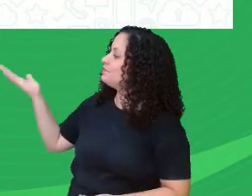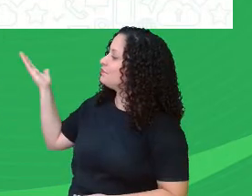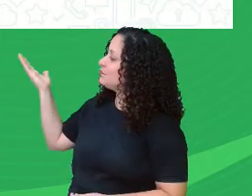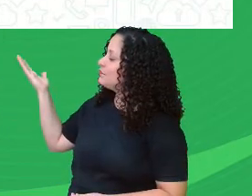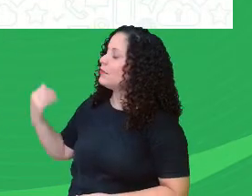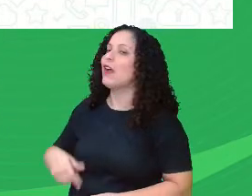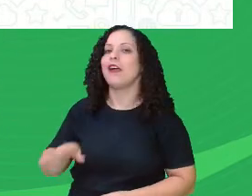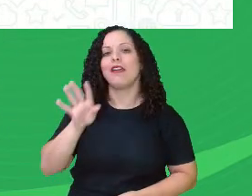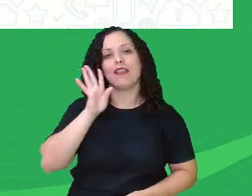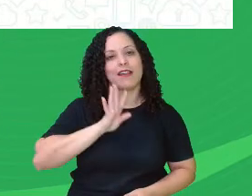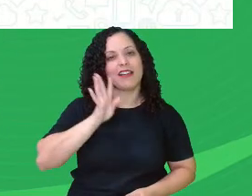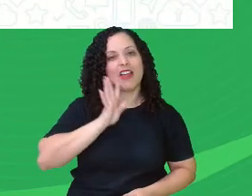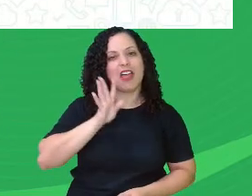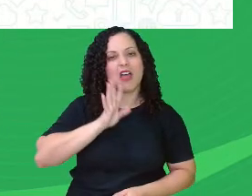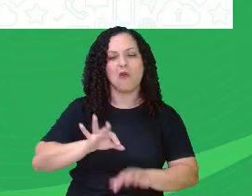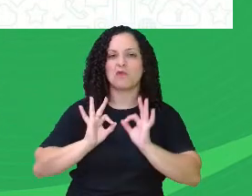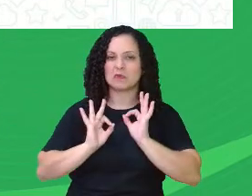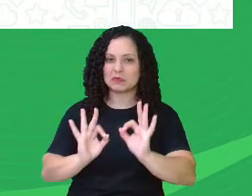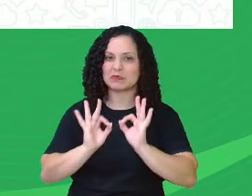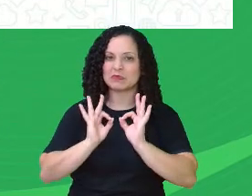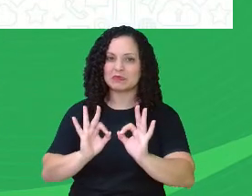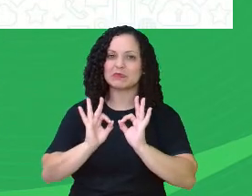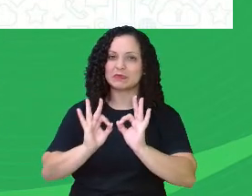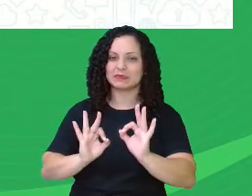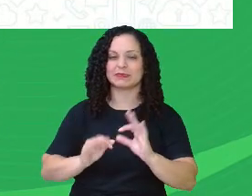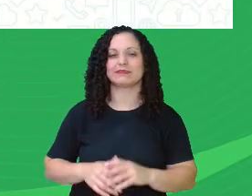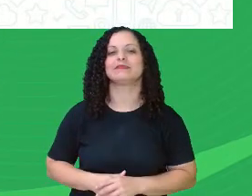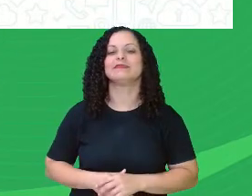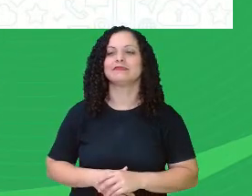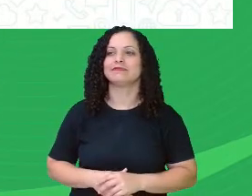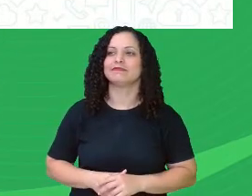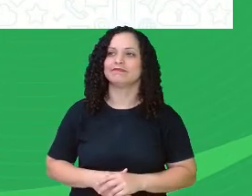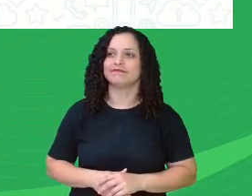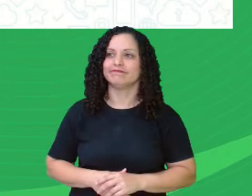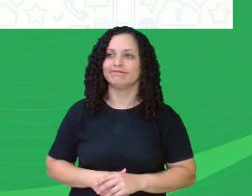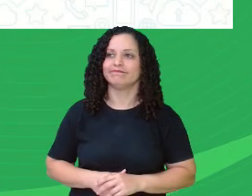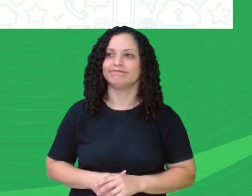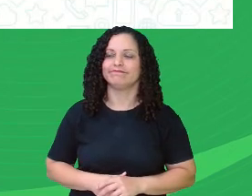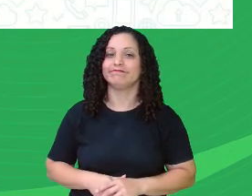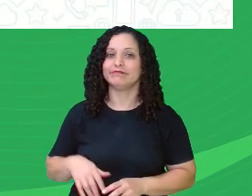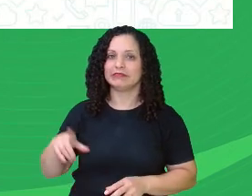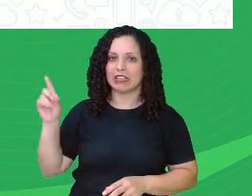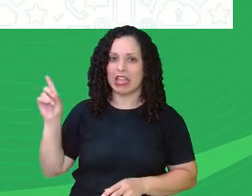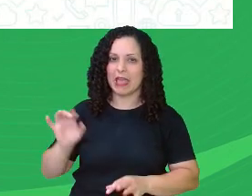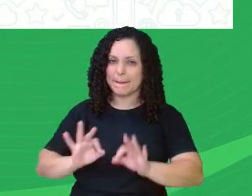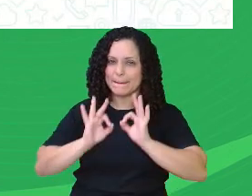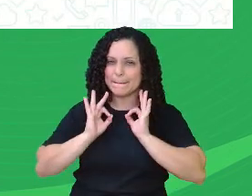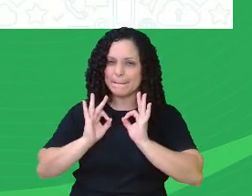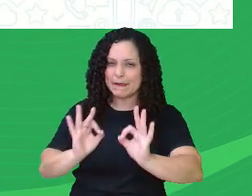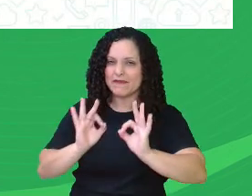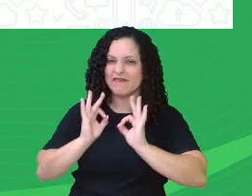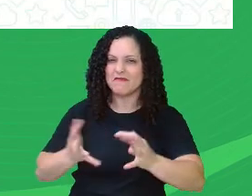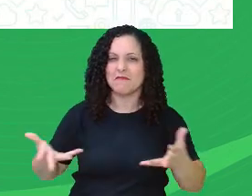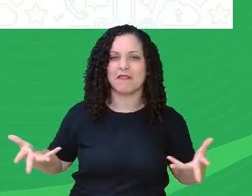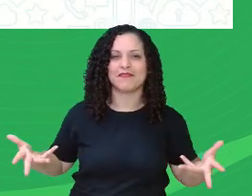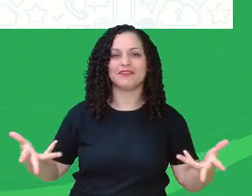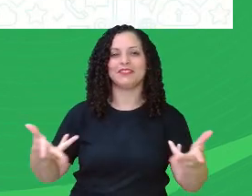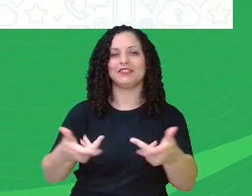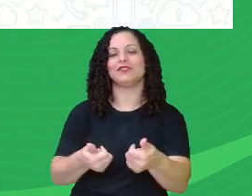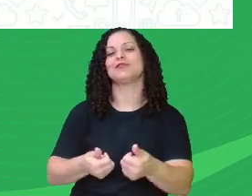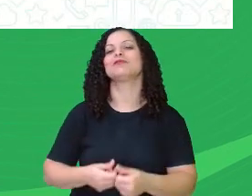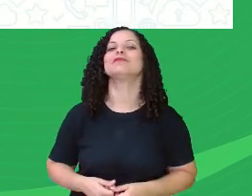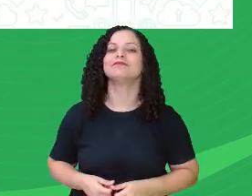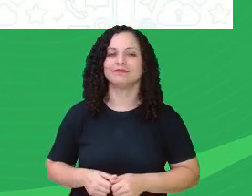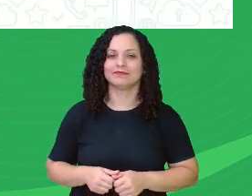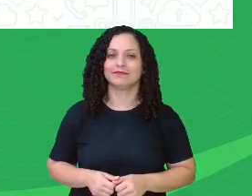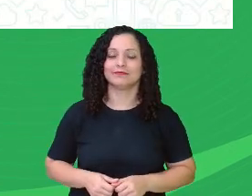demais. Essa questão é top das galáxias. Ó, segundo meu amigo Pedro, é top de verdade. Olha só.